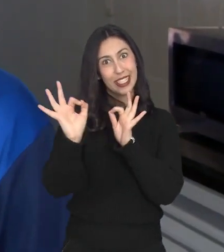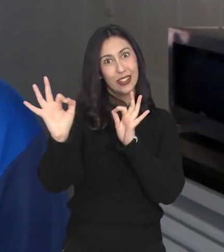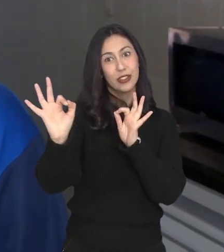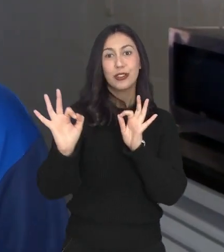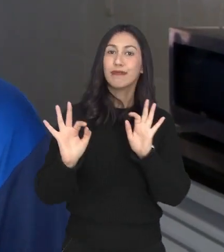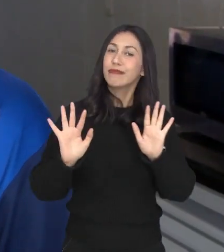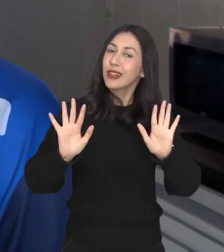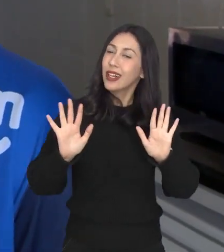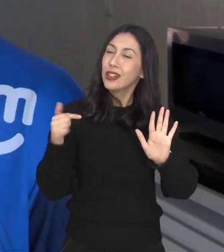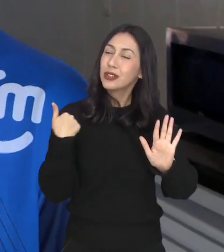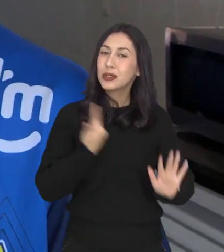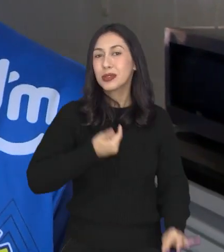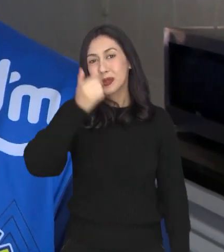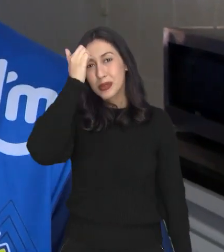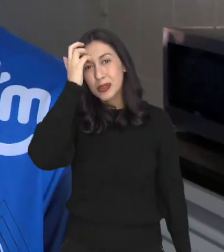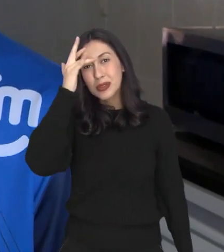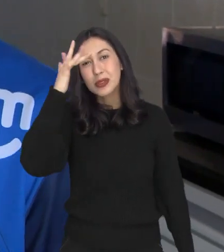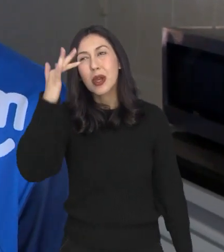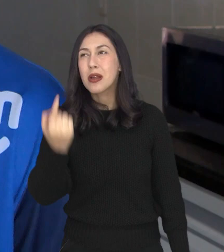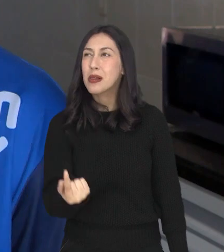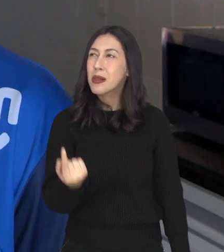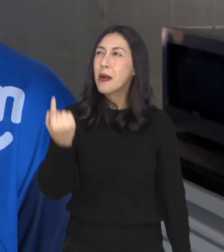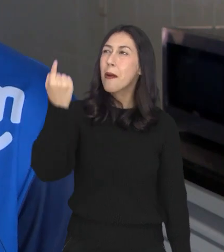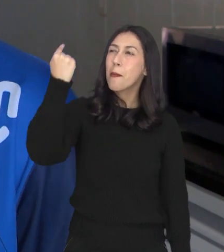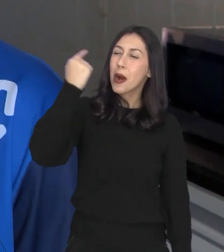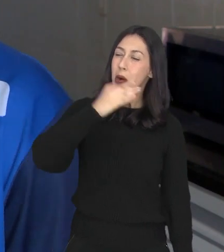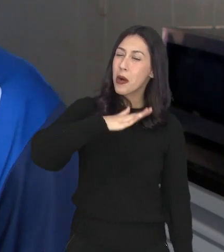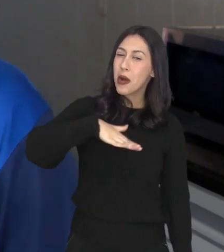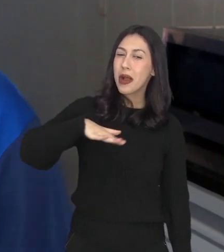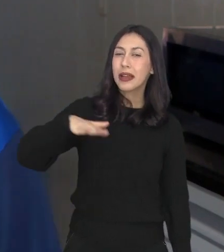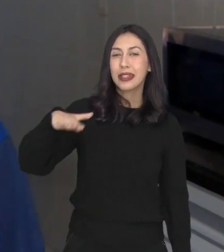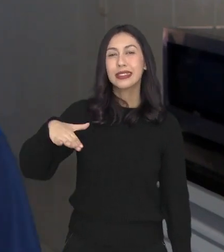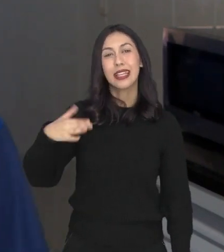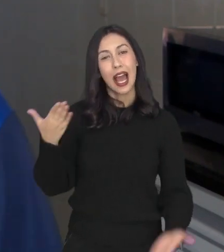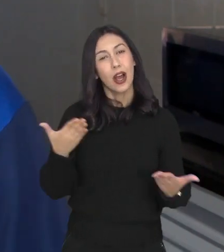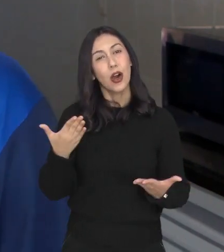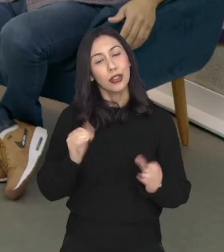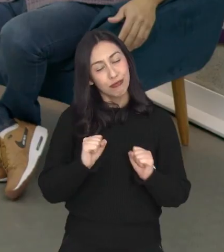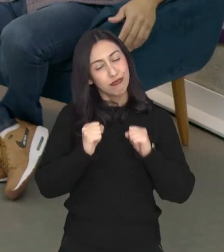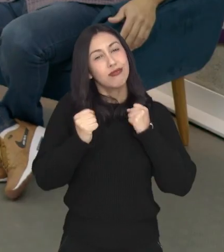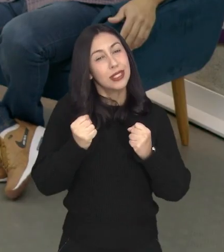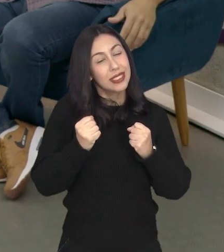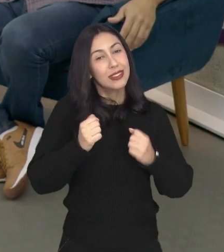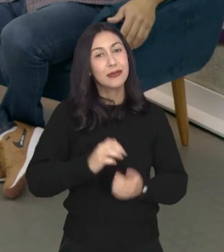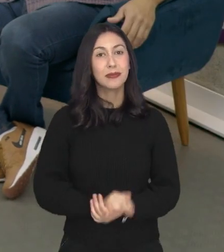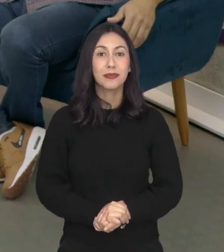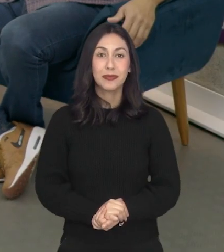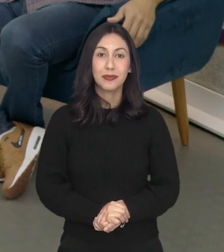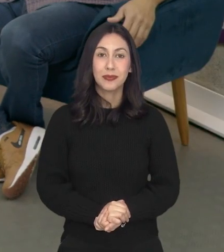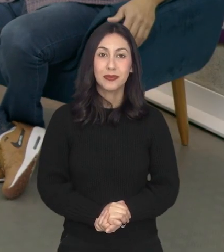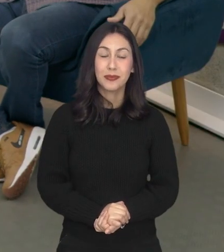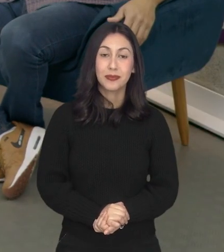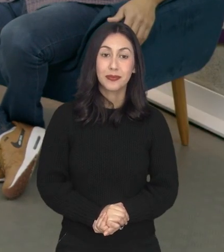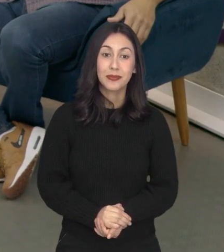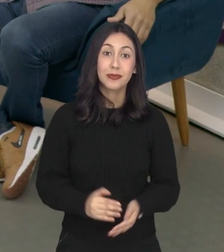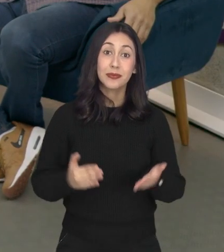família, mas eu sonho desde criança, desde os 8 anos de idade, correndo atrás desse sonho.